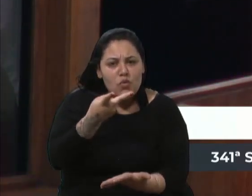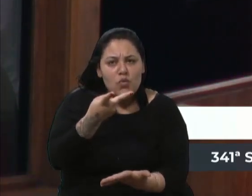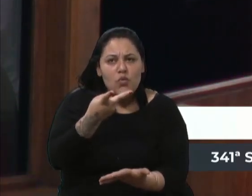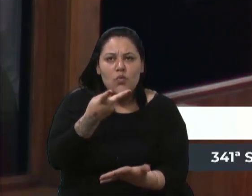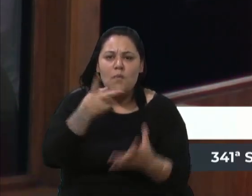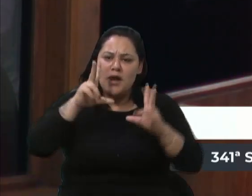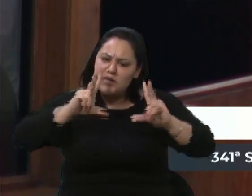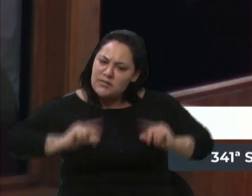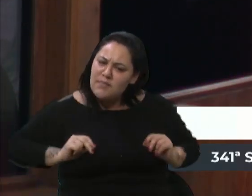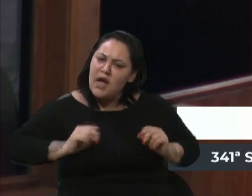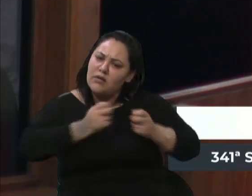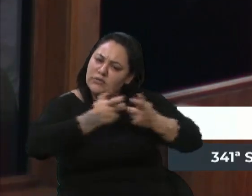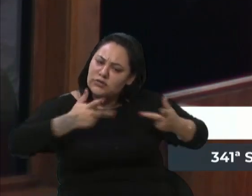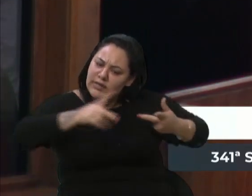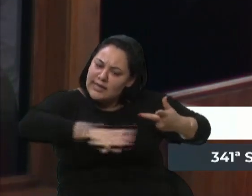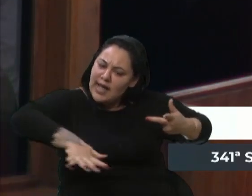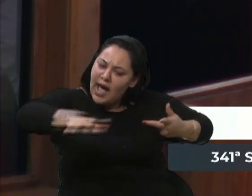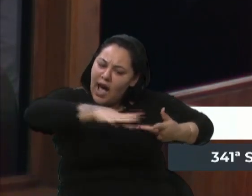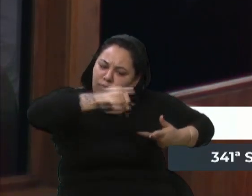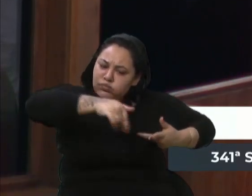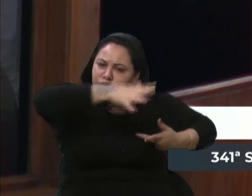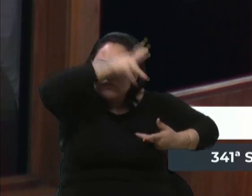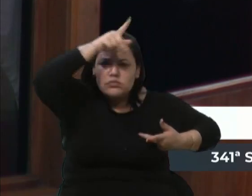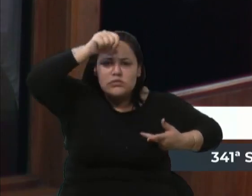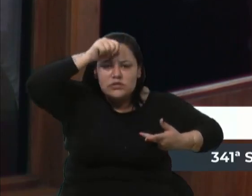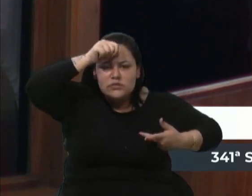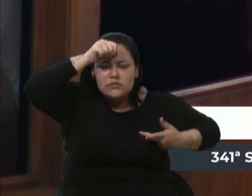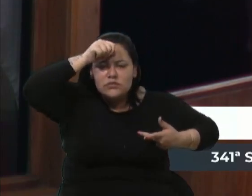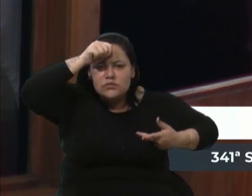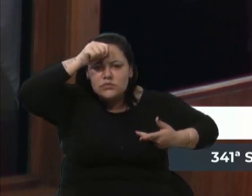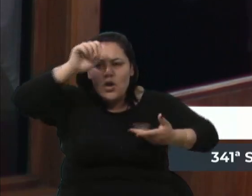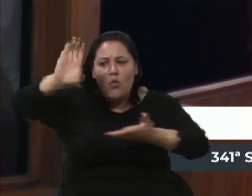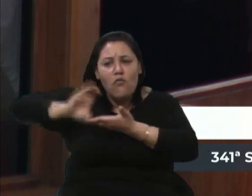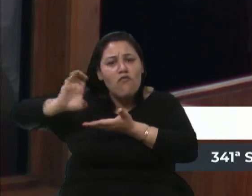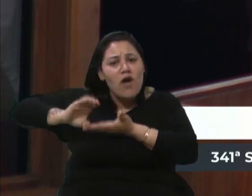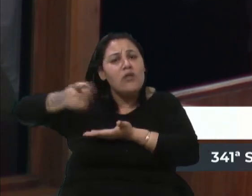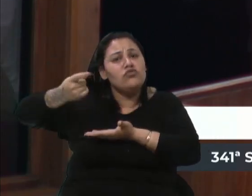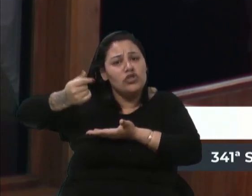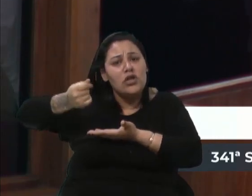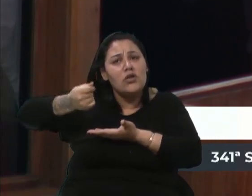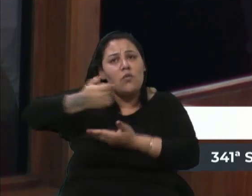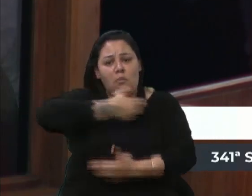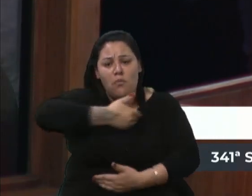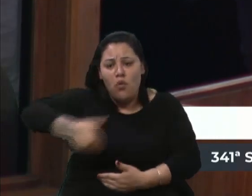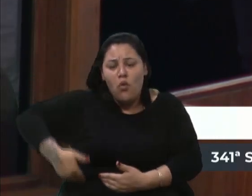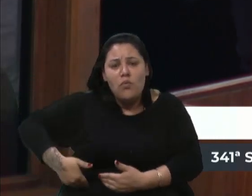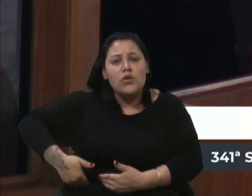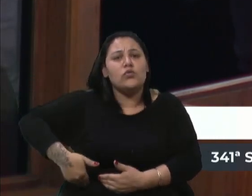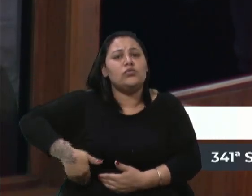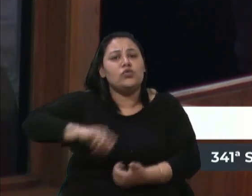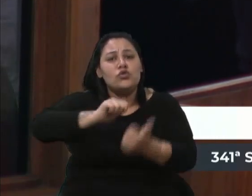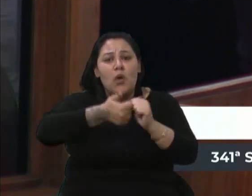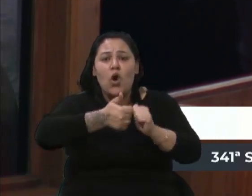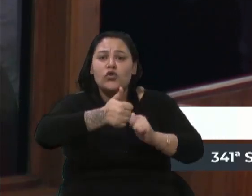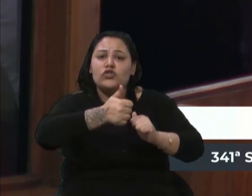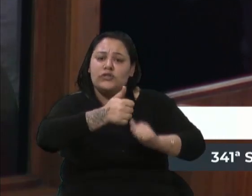desportivas no âmbito municipal, com recursos públicos através do FIESporte,